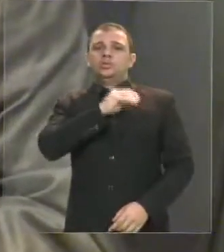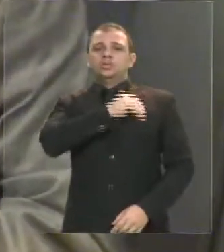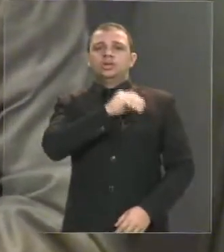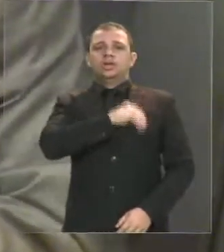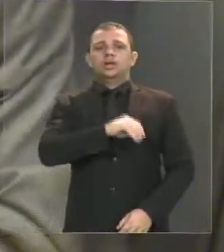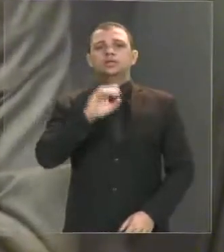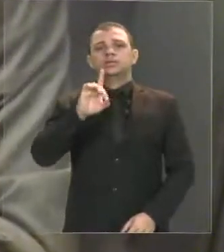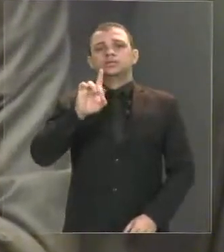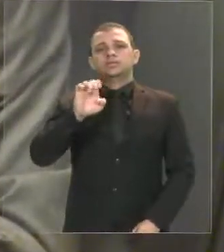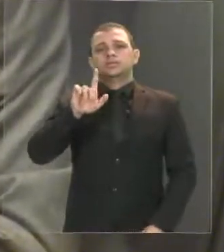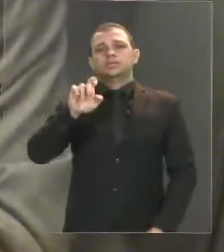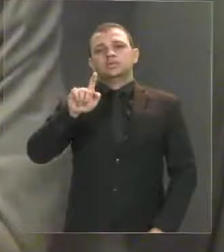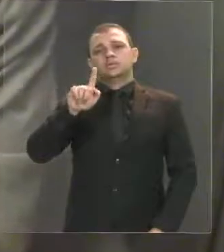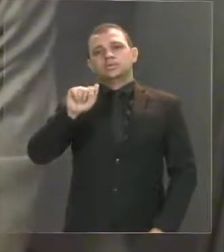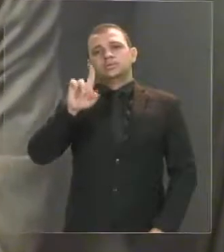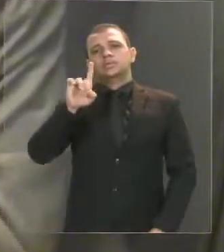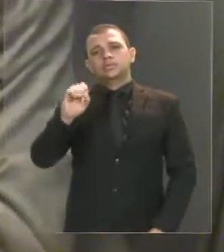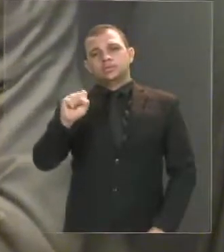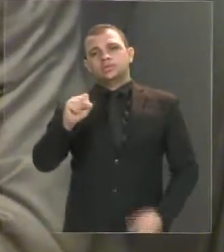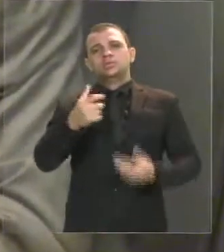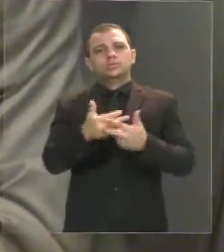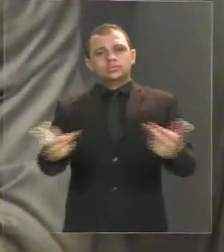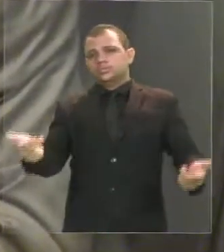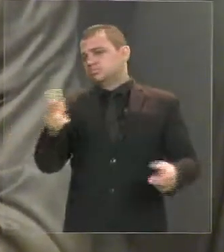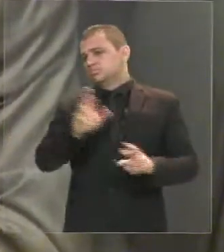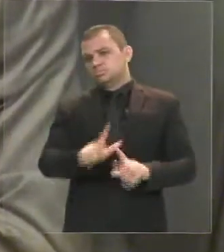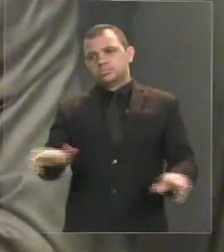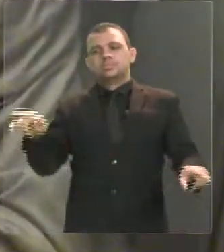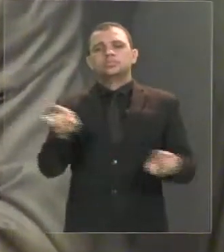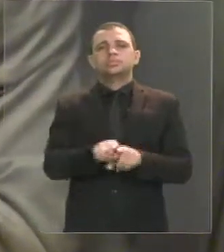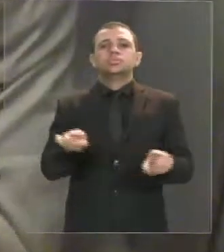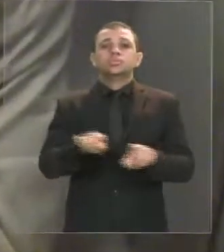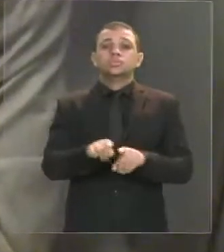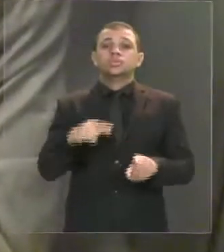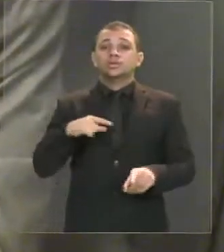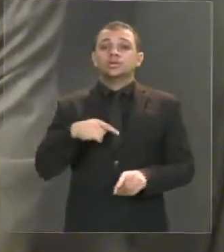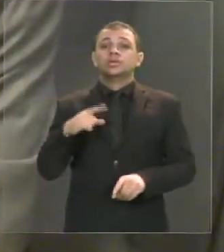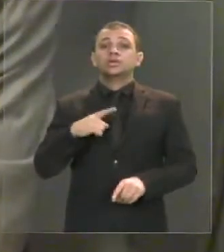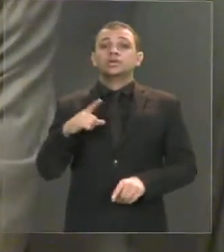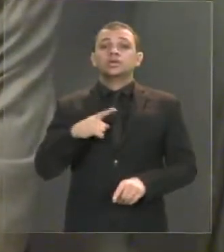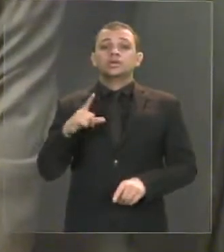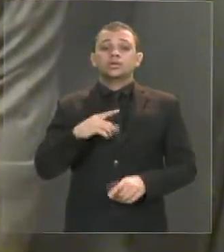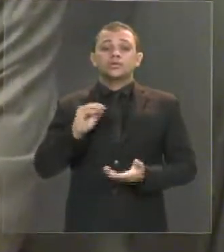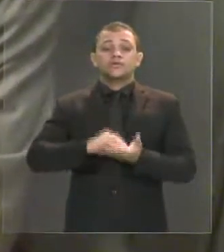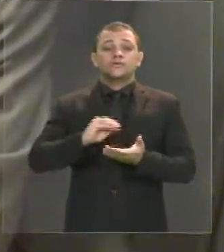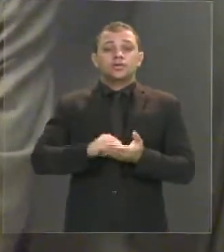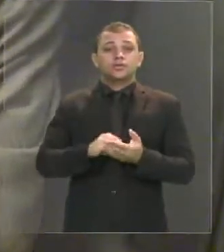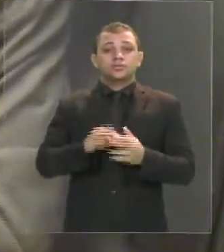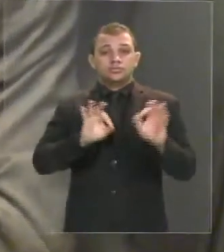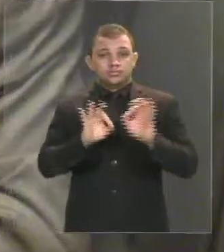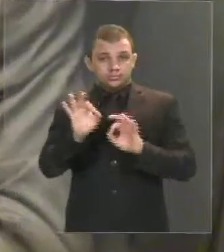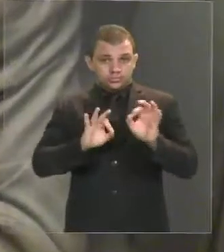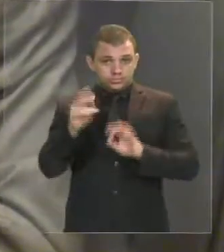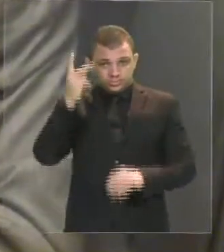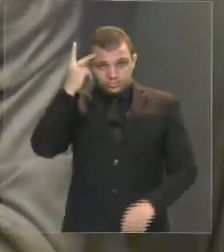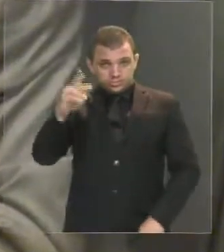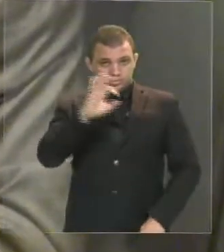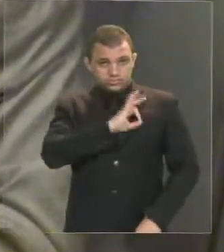esperamos que também faça parte, houve um pequeno reajuste para a Polícia Civil, policiais civis, mas que eu espero